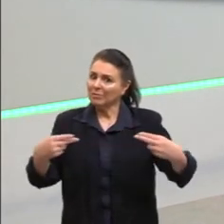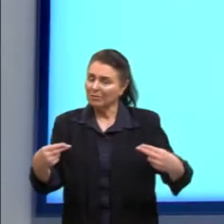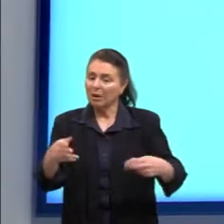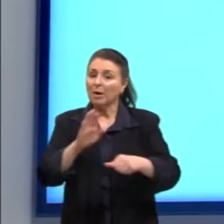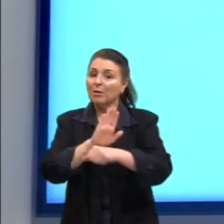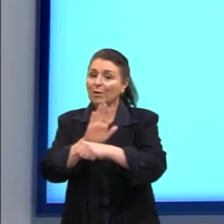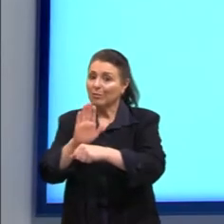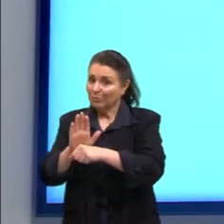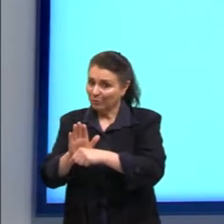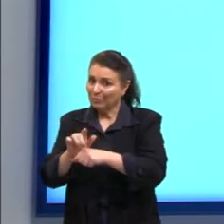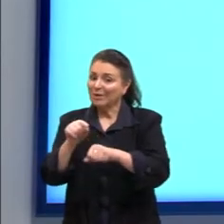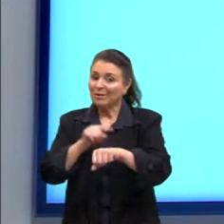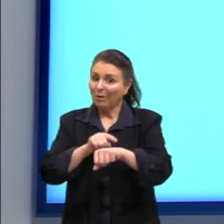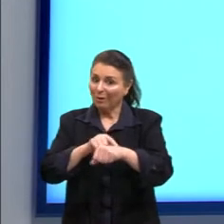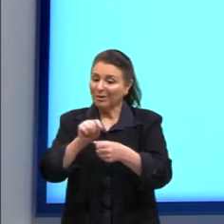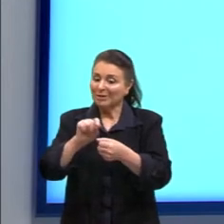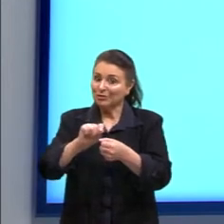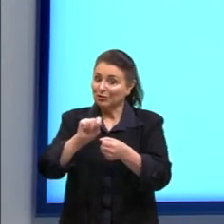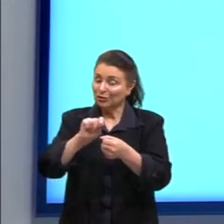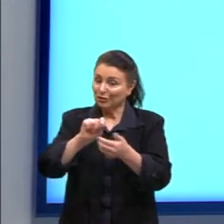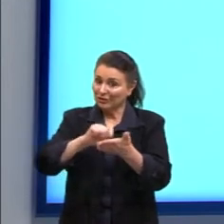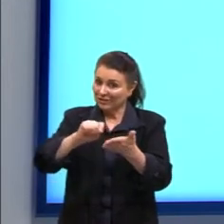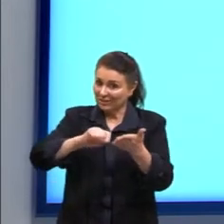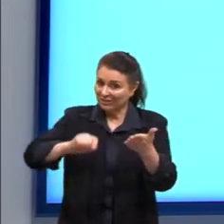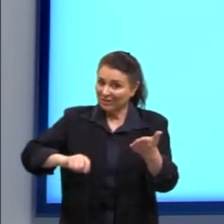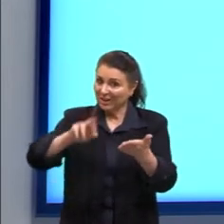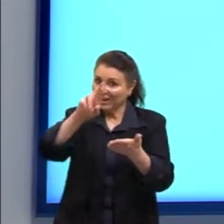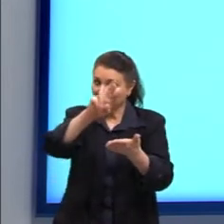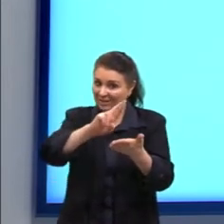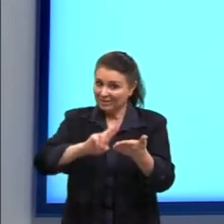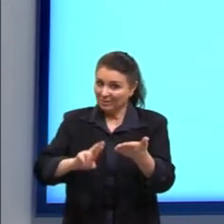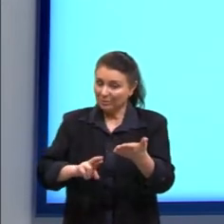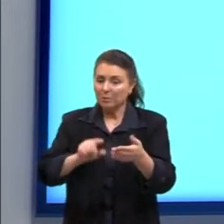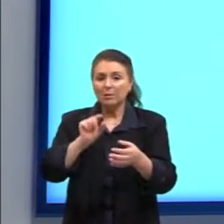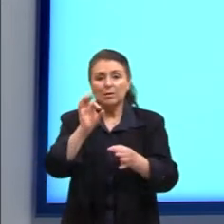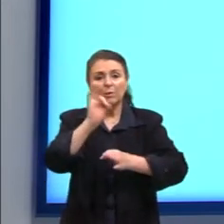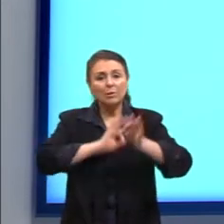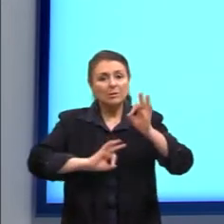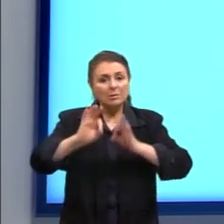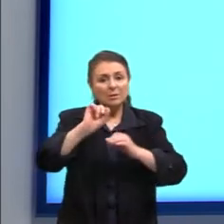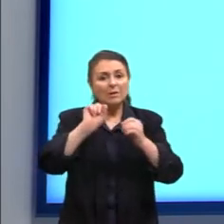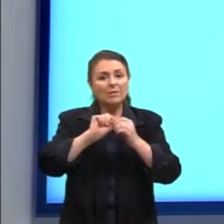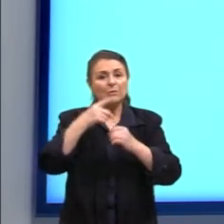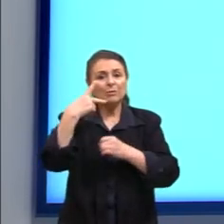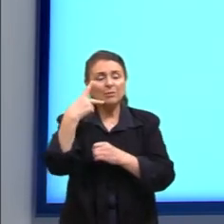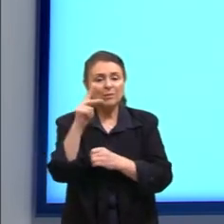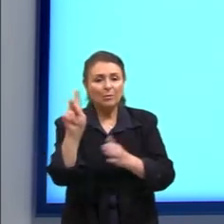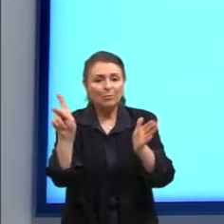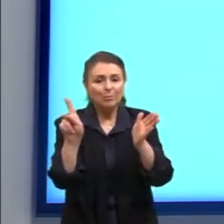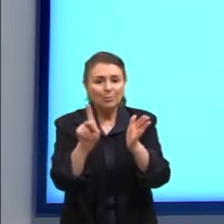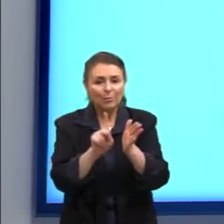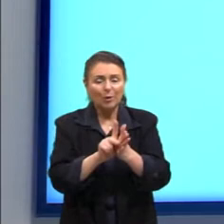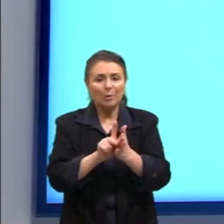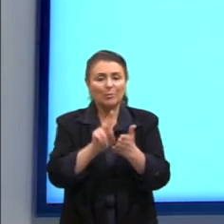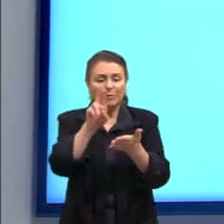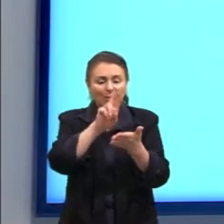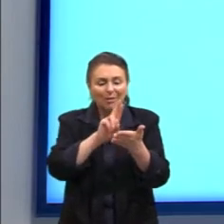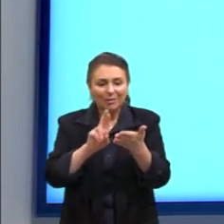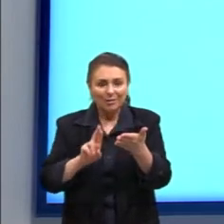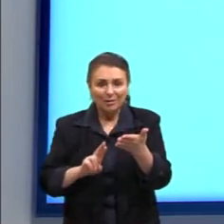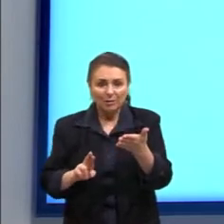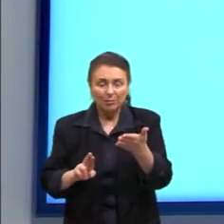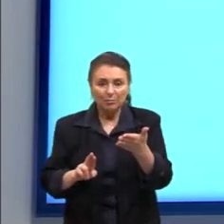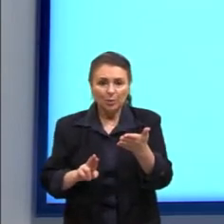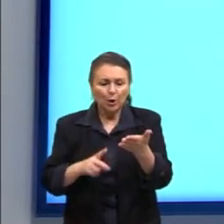na hora de produzir uma redação. Então, se organizem aí fazendo esses relatos do que vocês leram. Marcam um